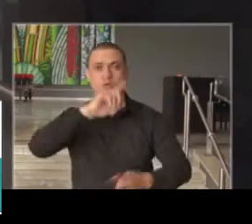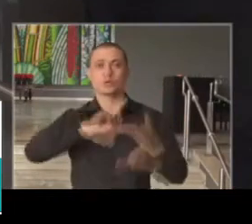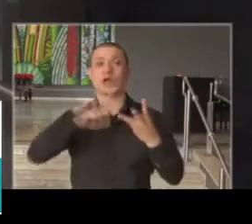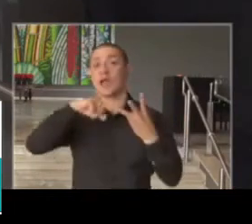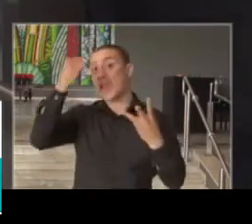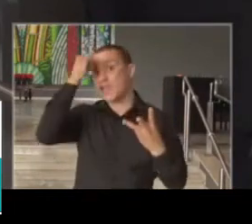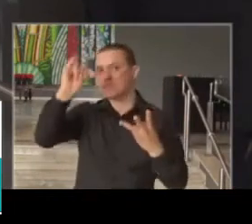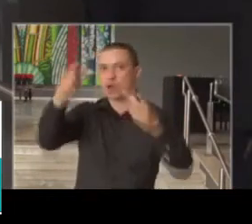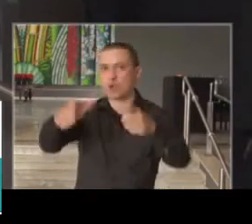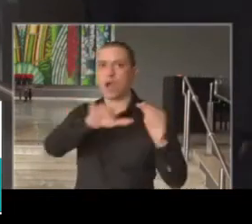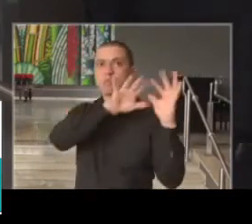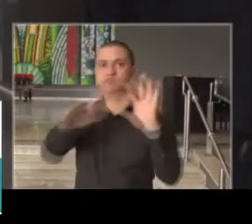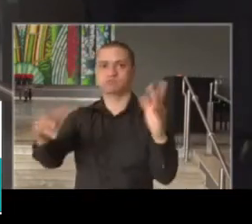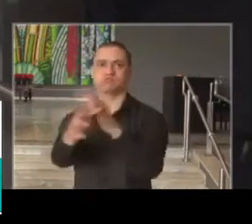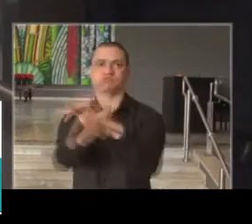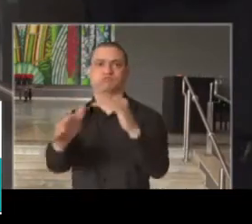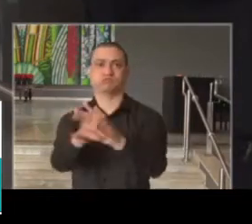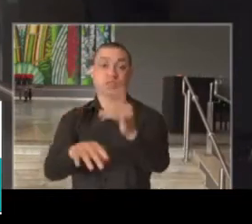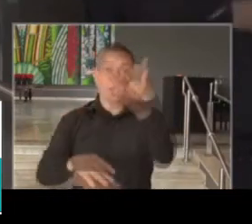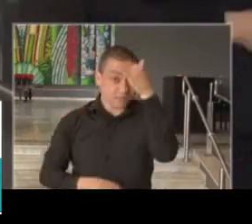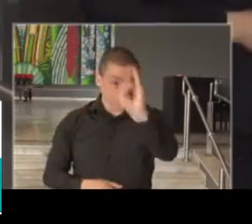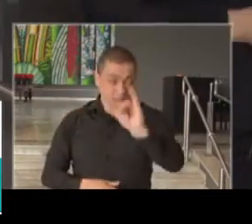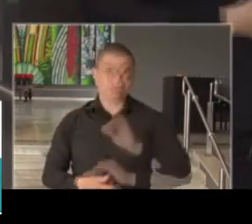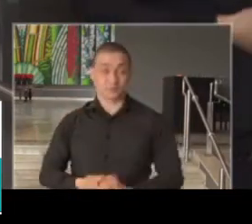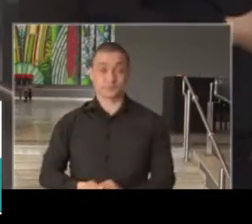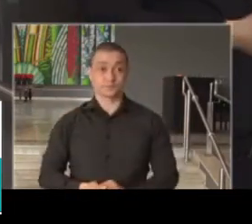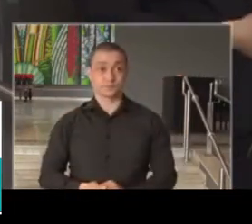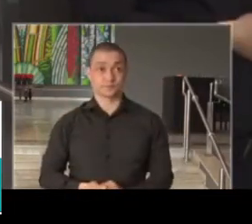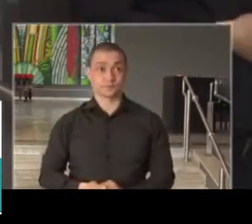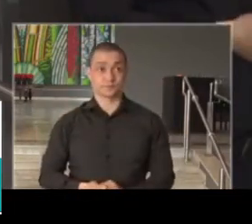evitando aglomerações. Então,